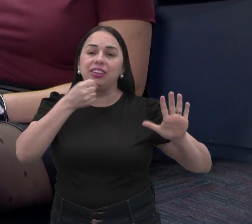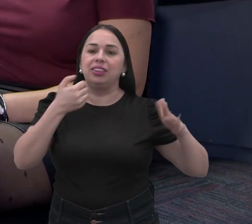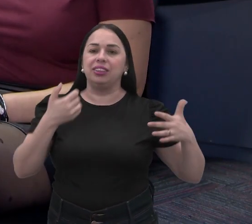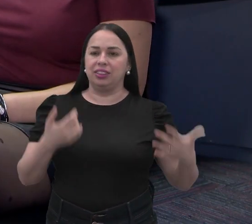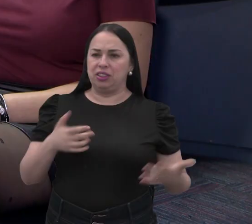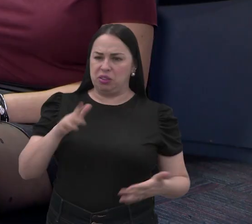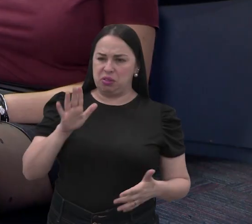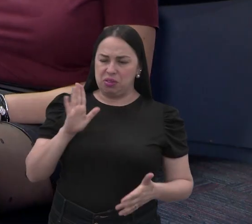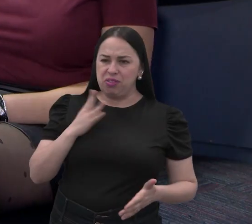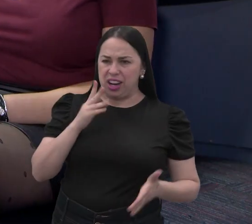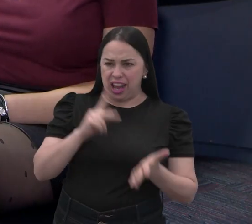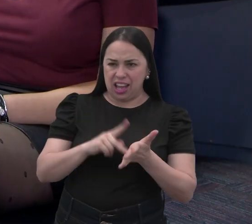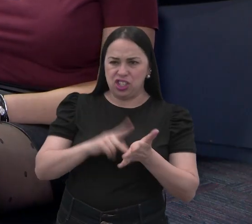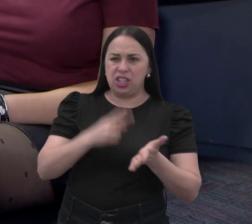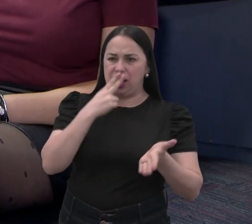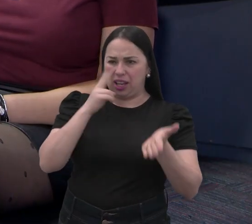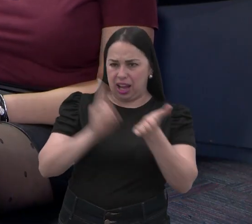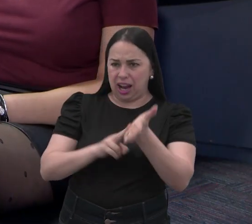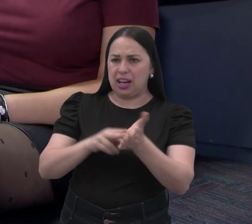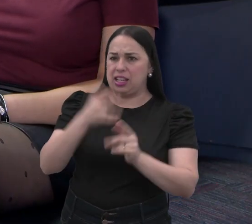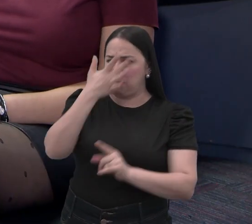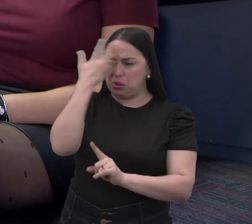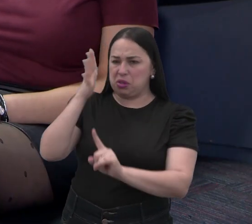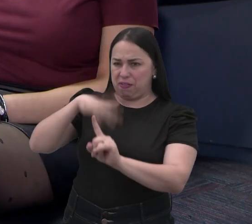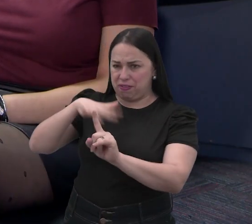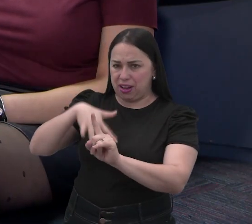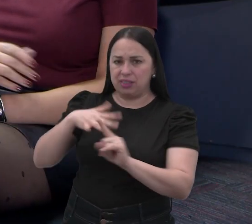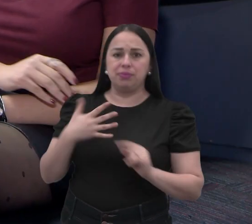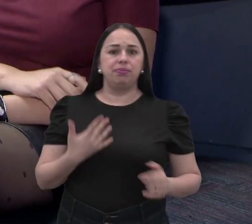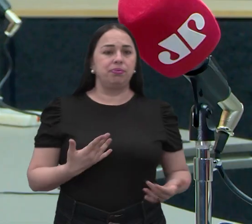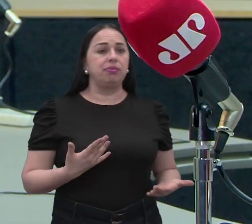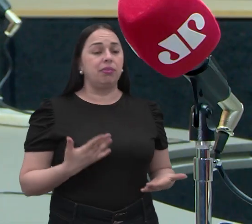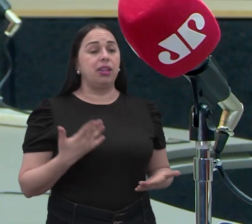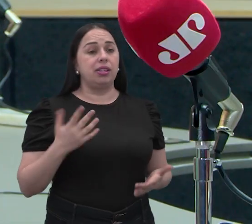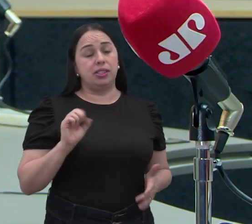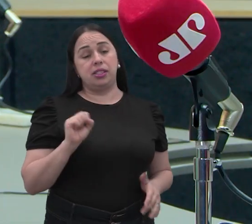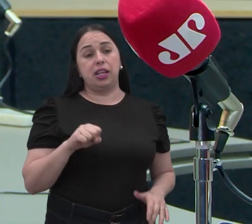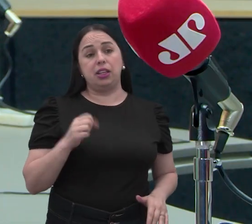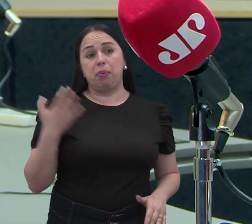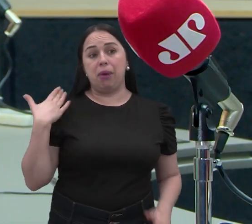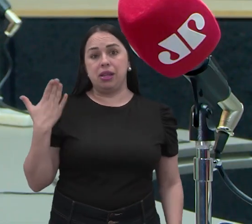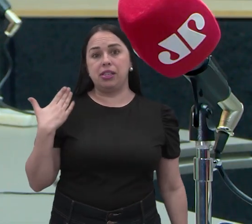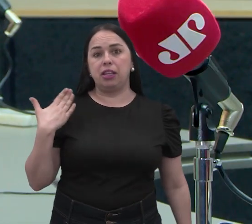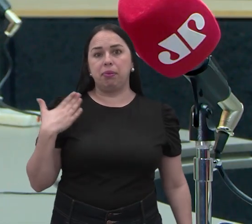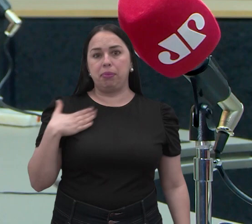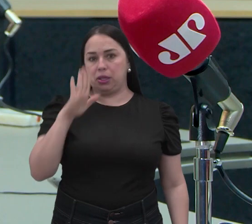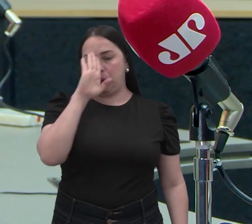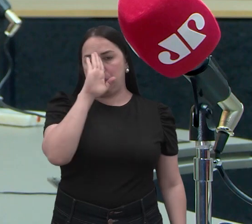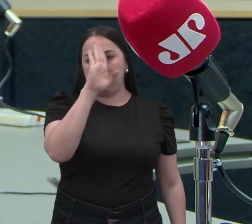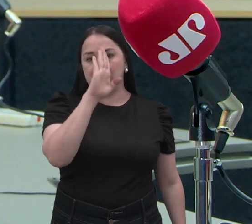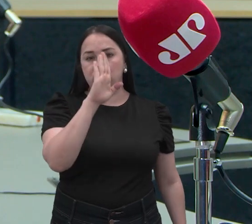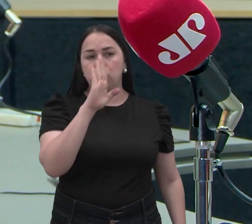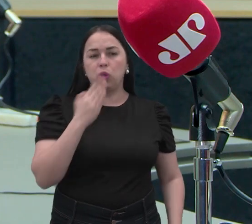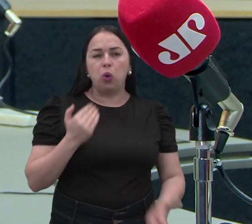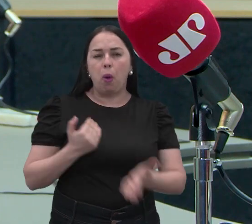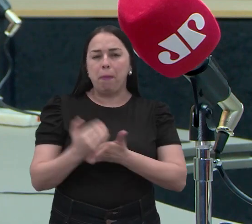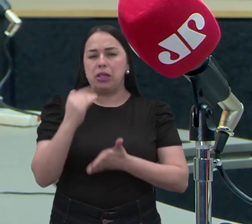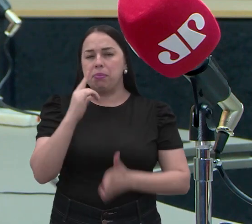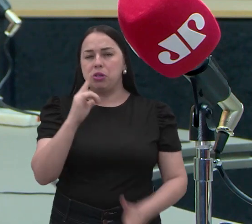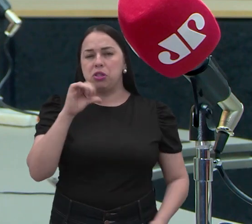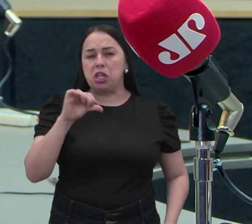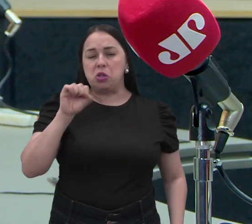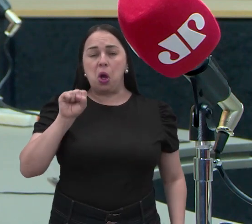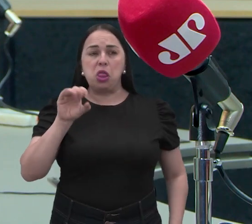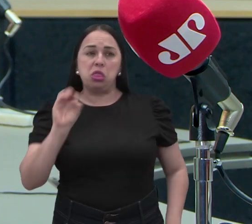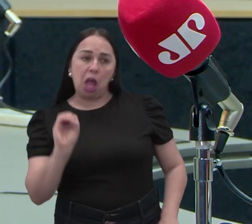locutora, né? Verdade. Você recebeu muitas cartinhas, muitas fãs? Na verdade, a gente tinha, assim, na época, principalmente quando a gente fala do começo dos